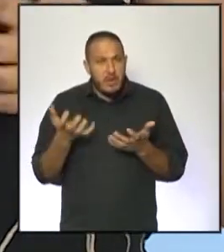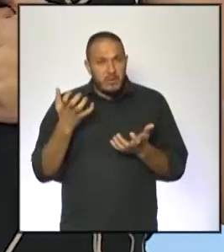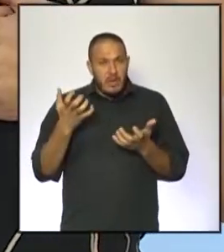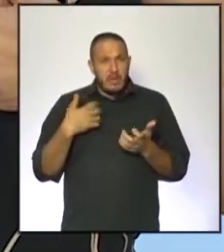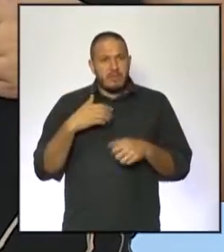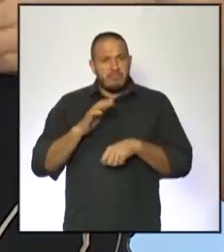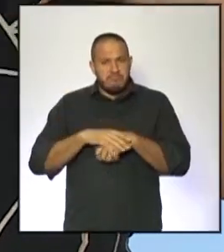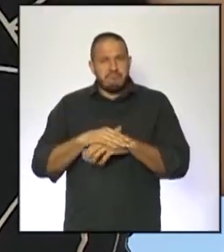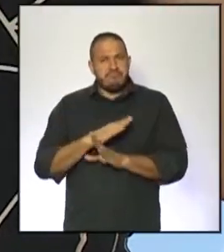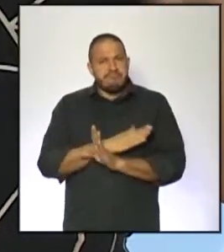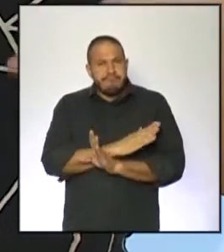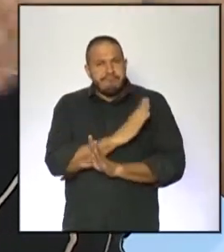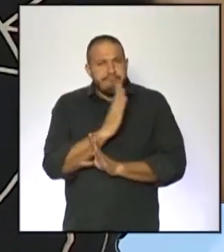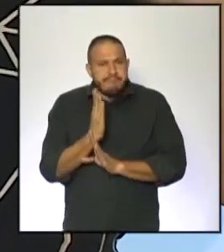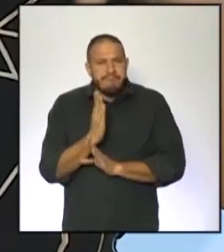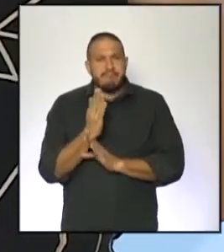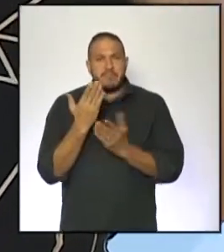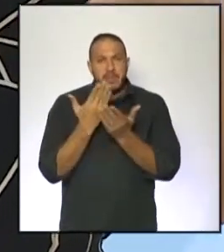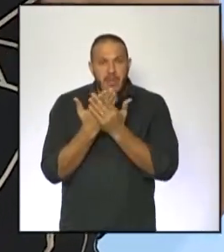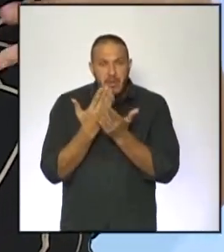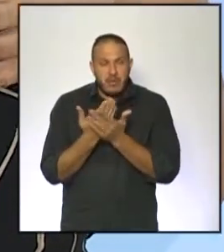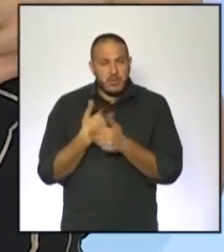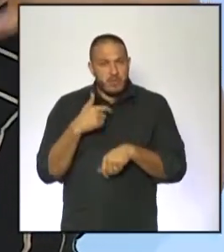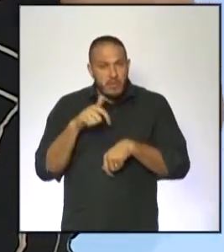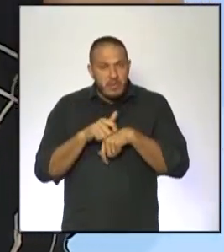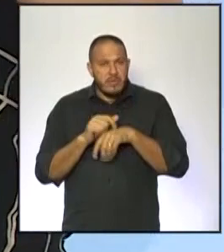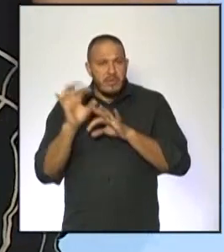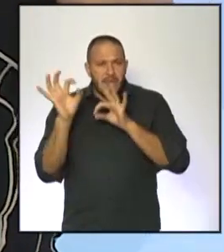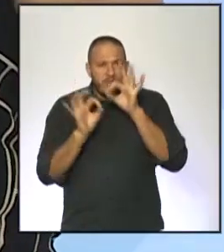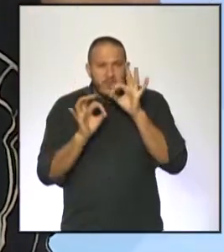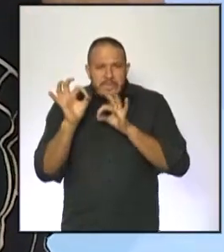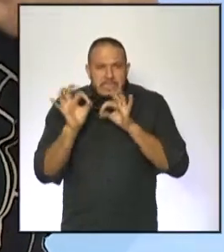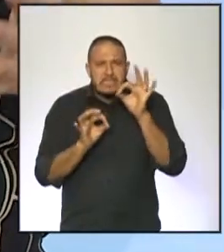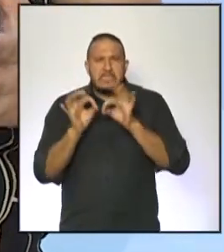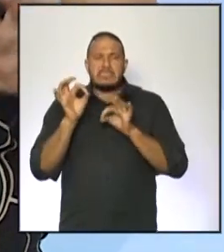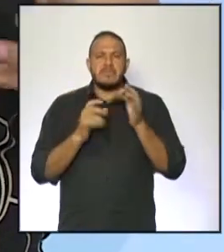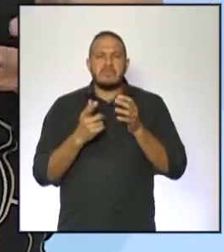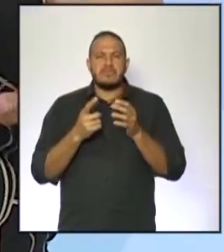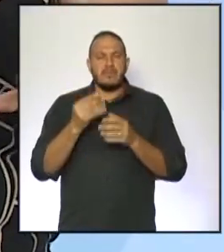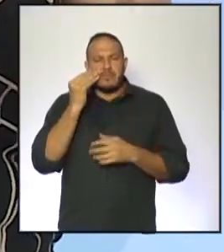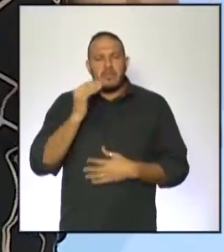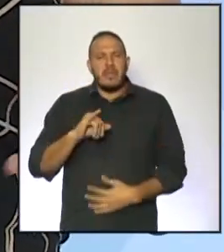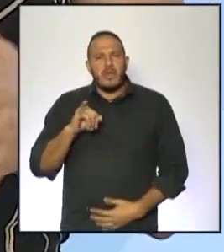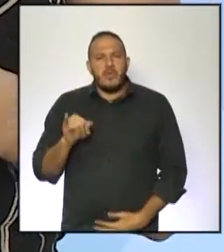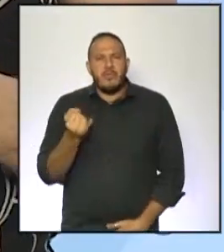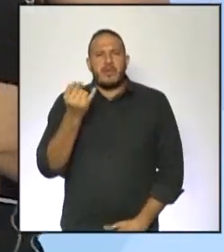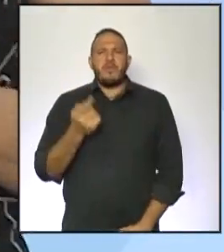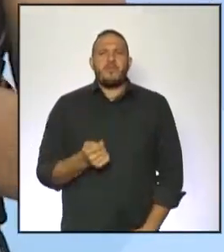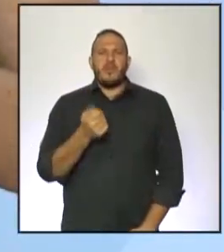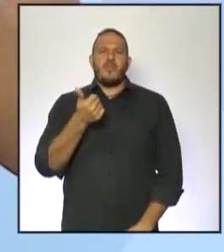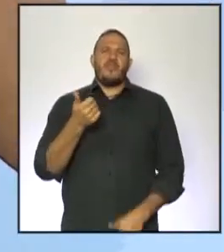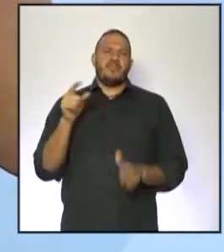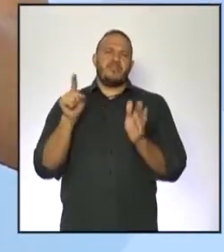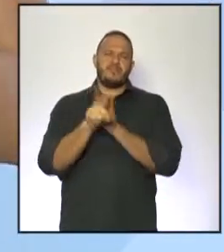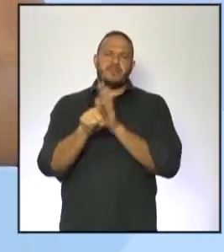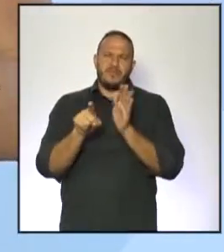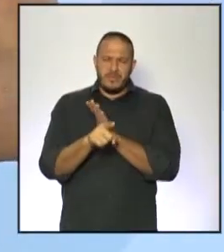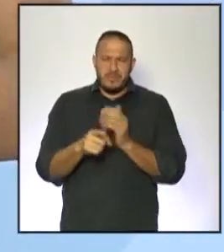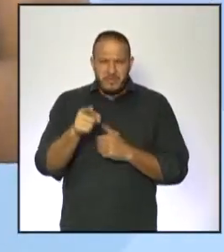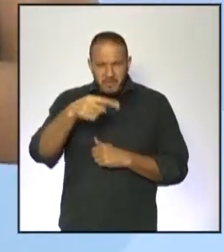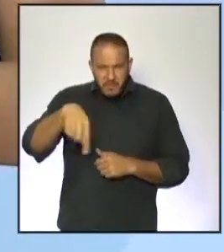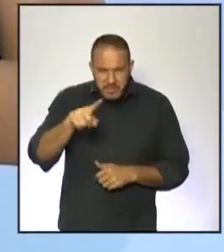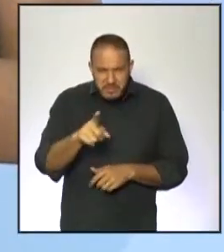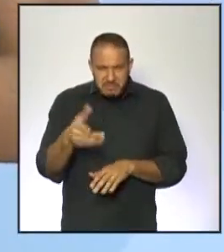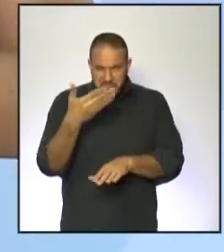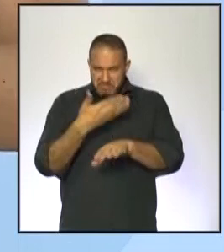nossa aula, no momento que nós fomos construindo, eu vou resgatar um pouco dessas perguntas para vocês. Vocês